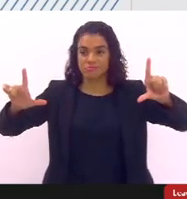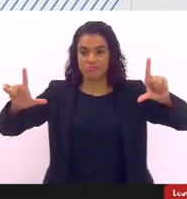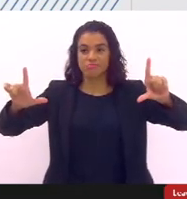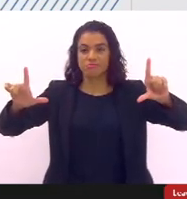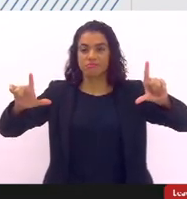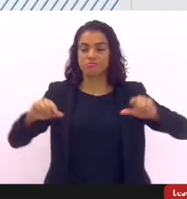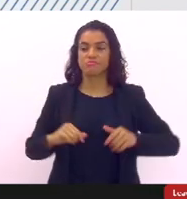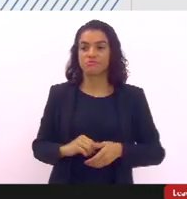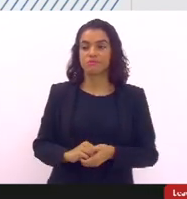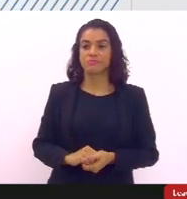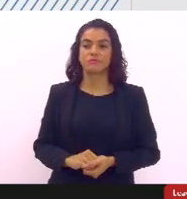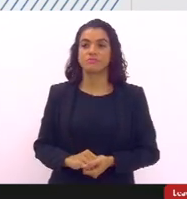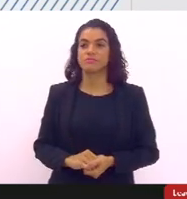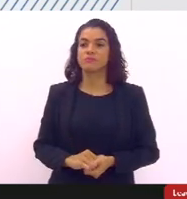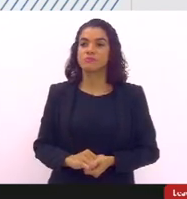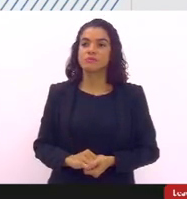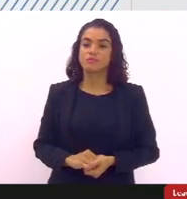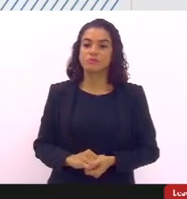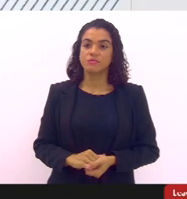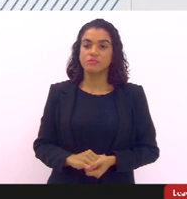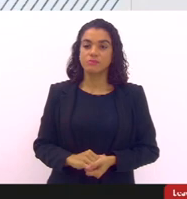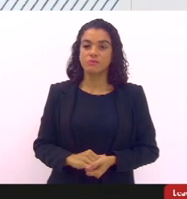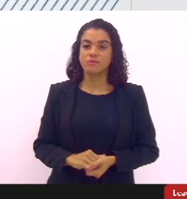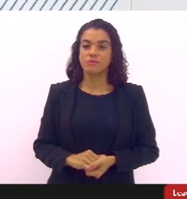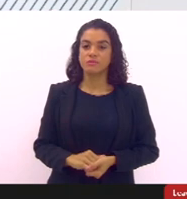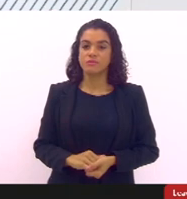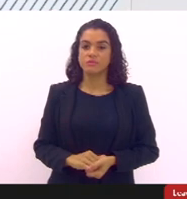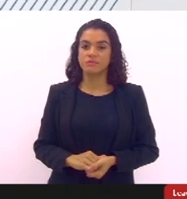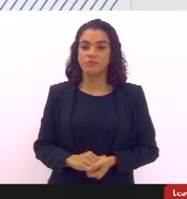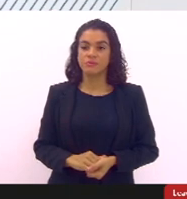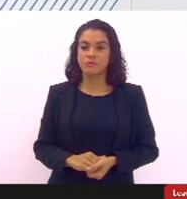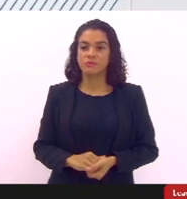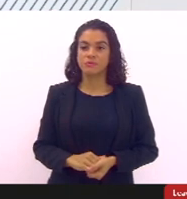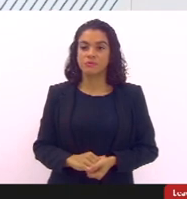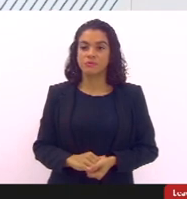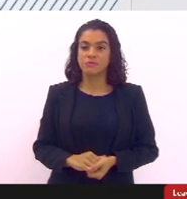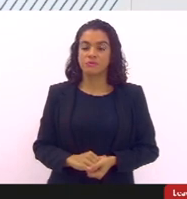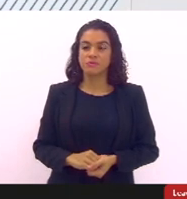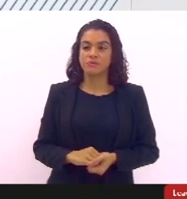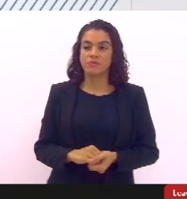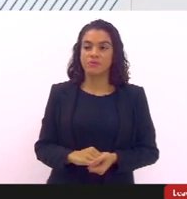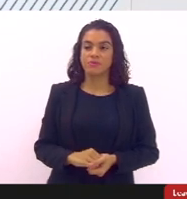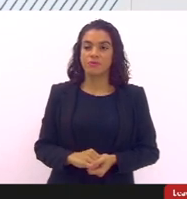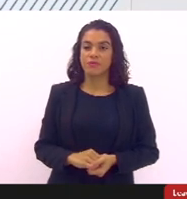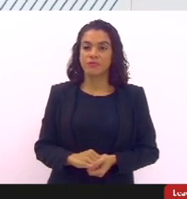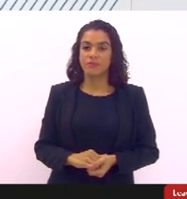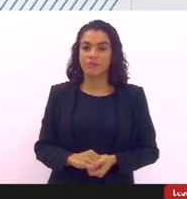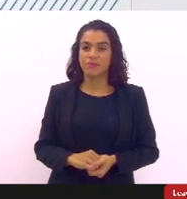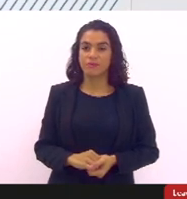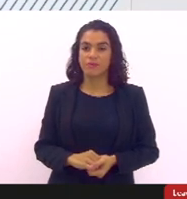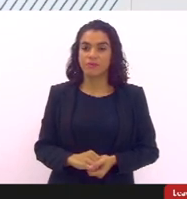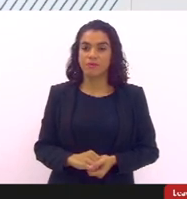minha assessoria, colocar na tela inteira. Oi? Só um minuto.